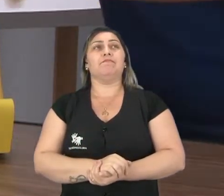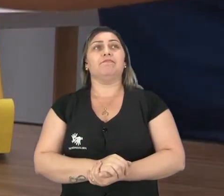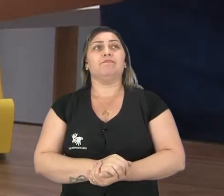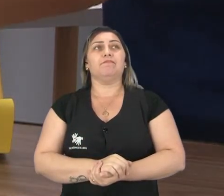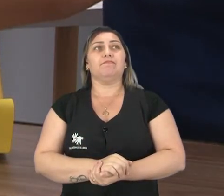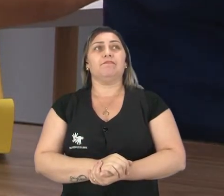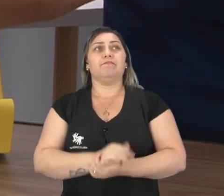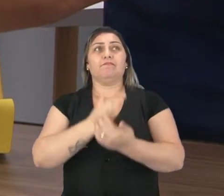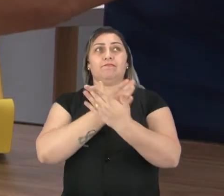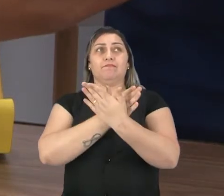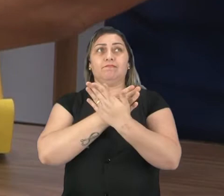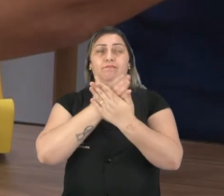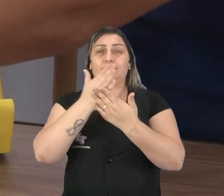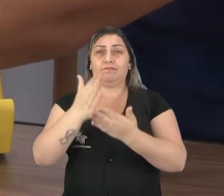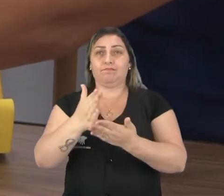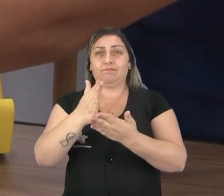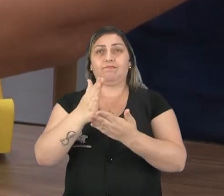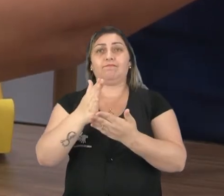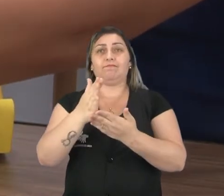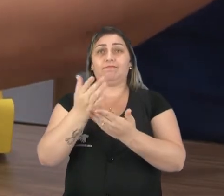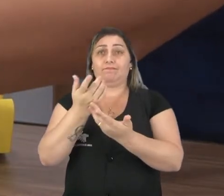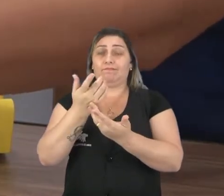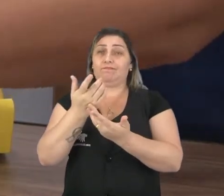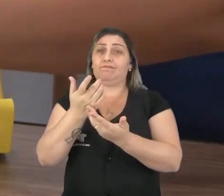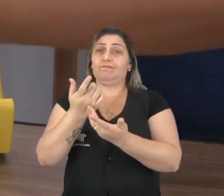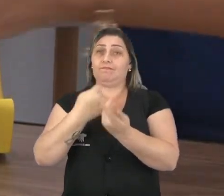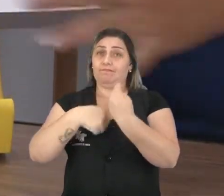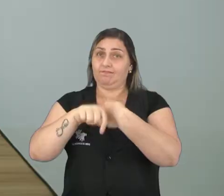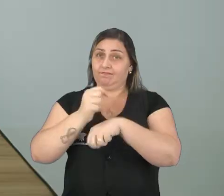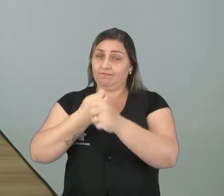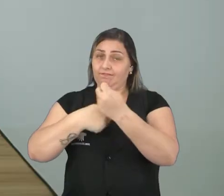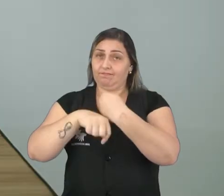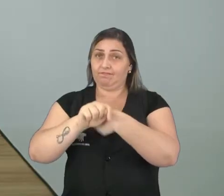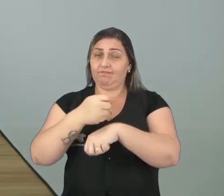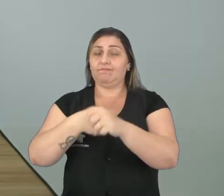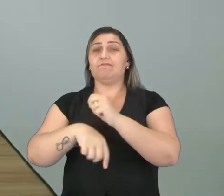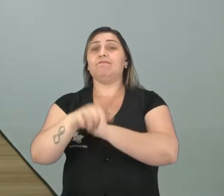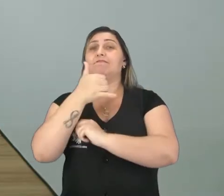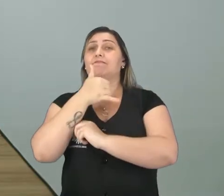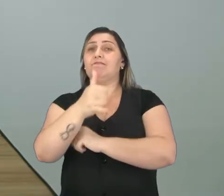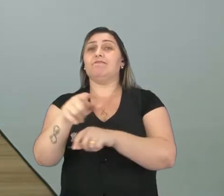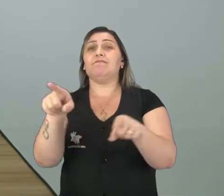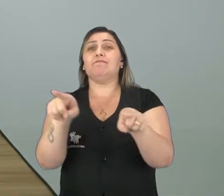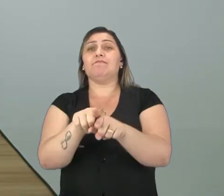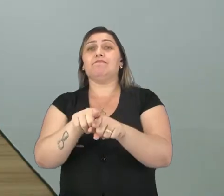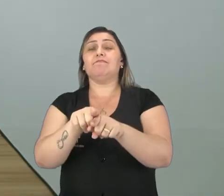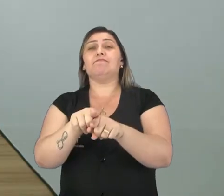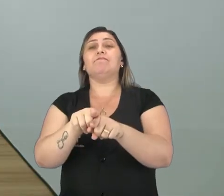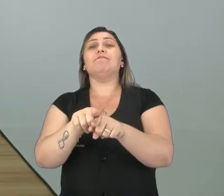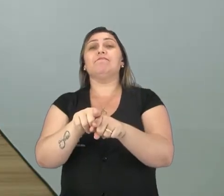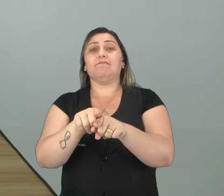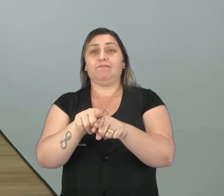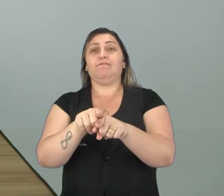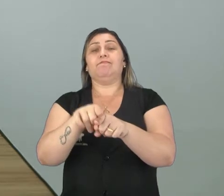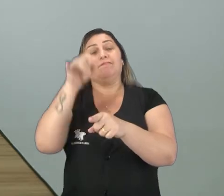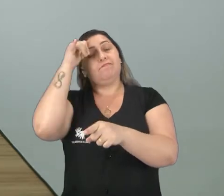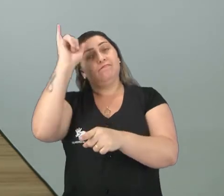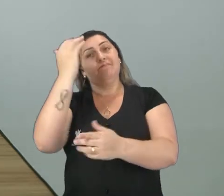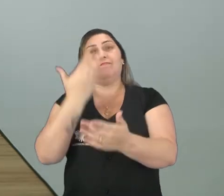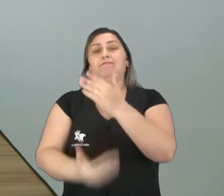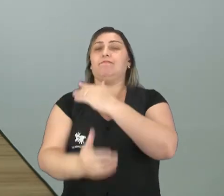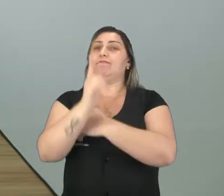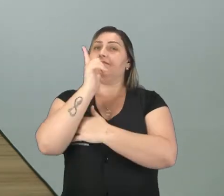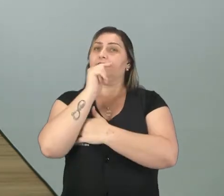se começarmos a economizar energia, também é uma maneira de economizar água. Muito